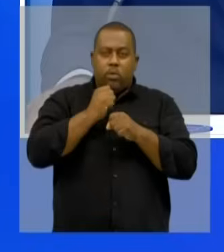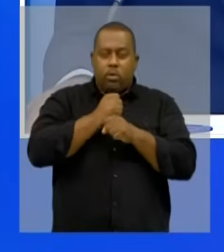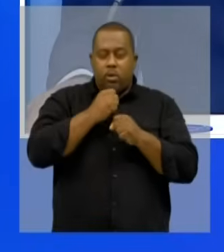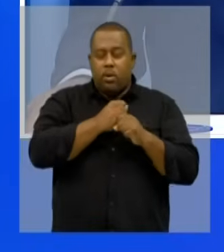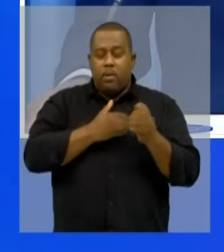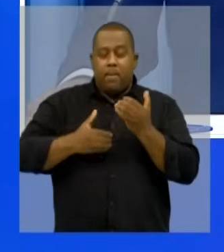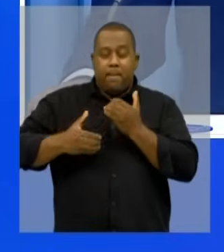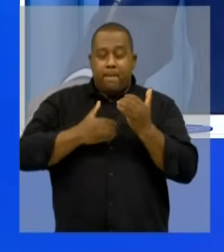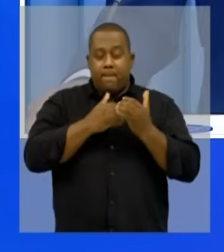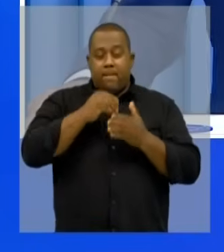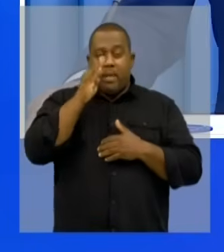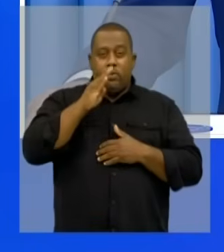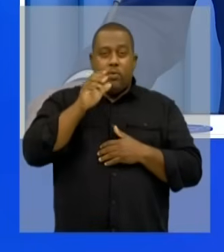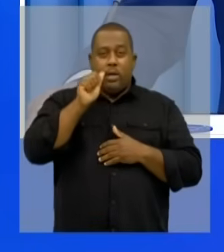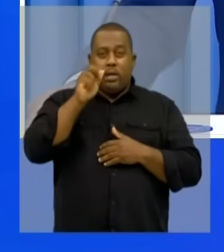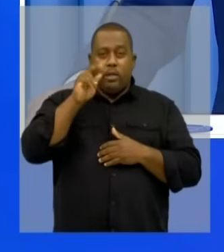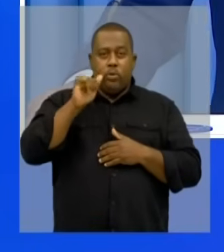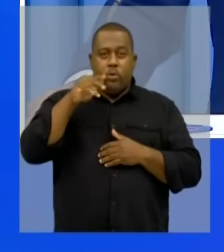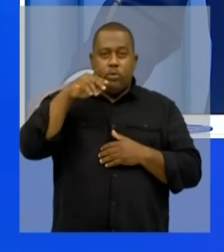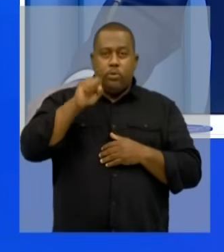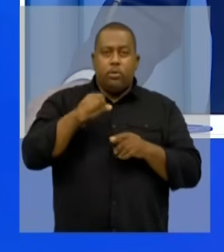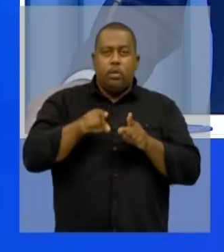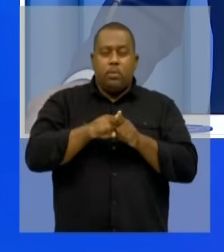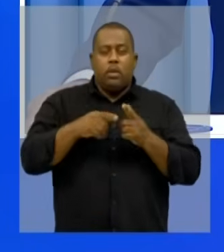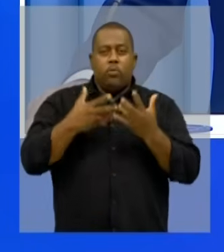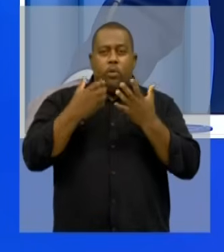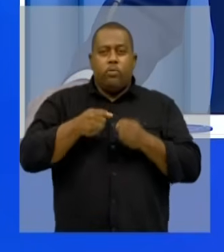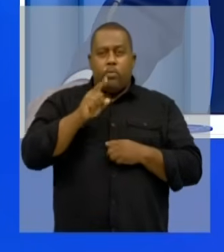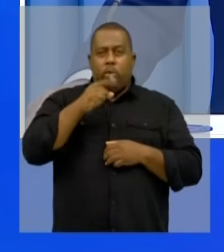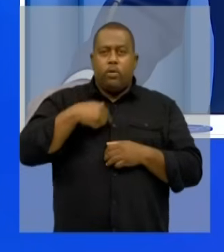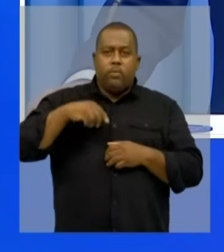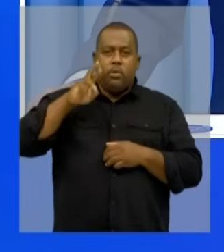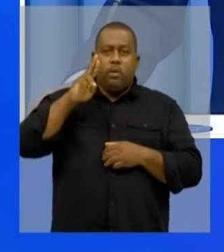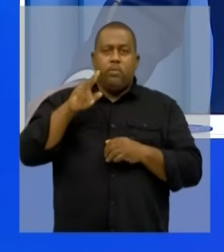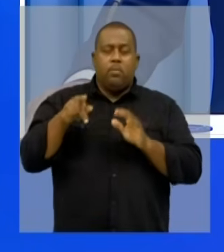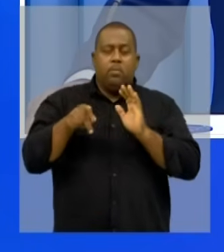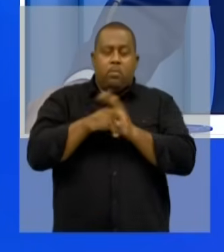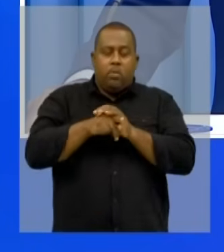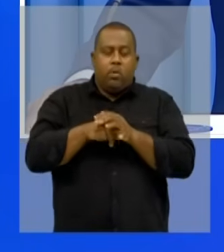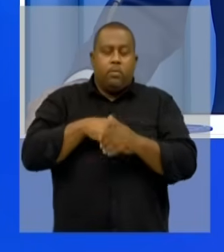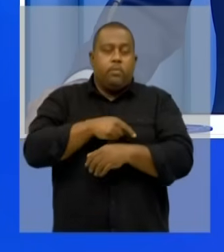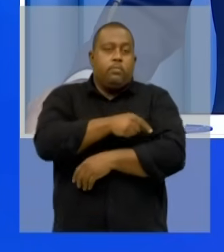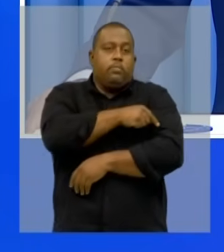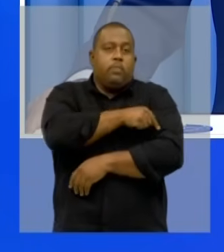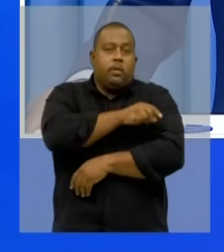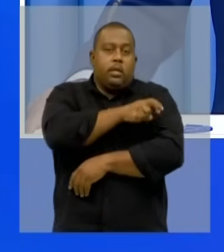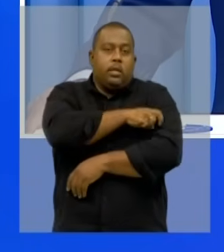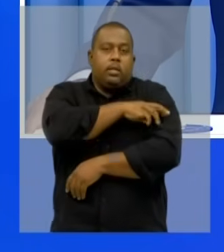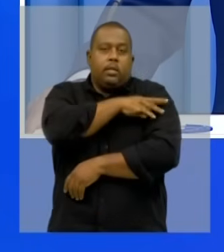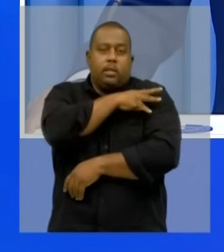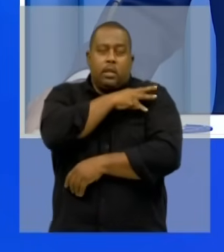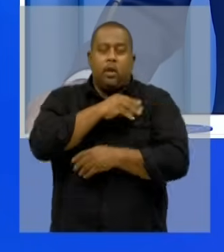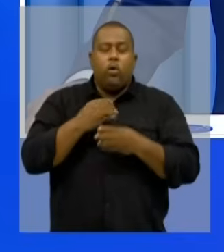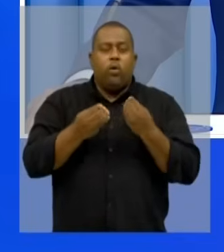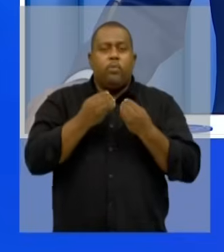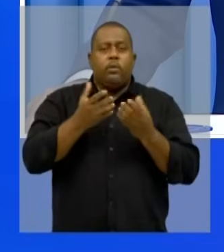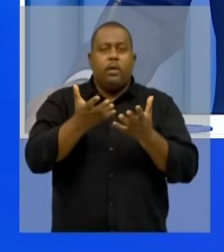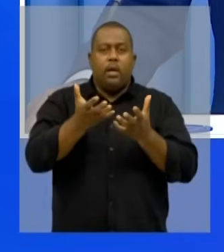Carinhoso e não assumiu a responsabilidade do Fundamental 2. Como você quer que a Bahia